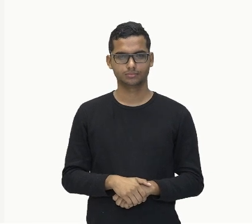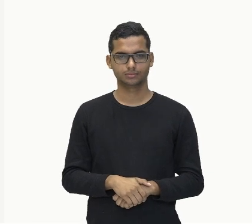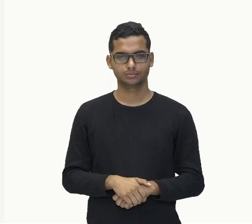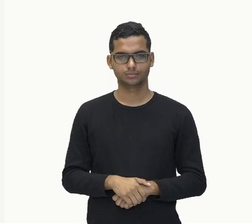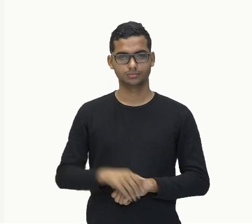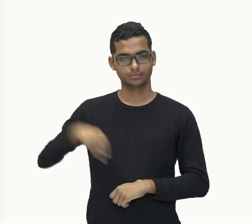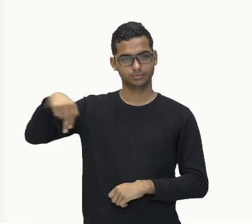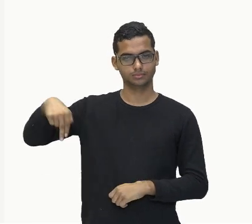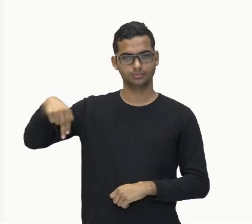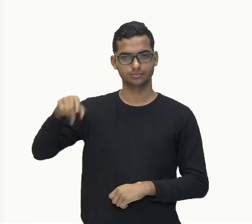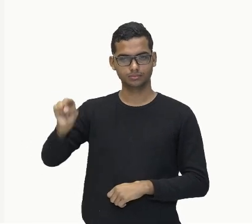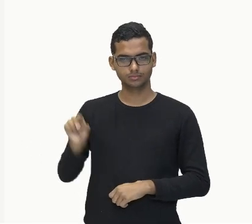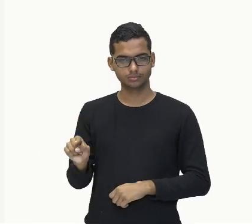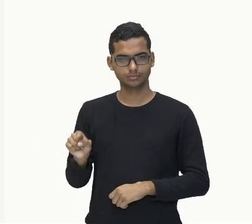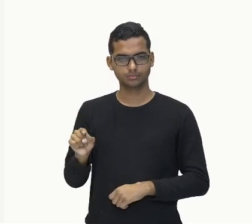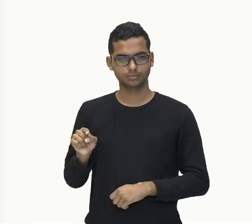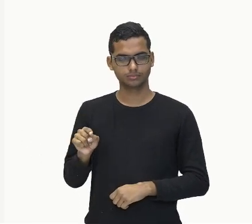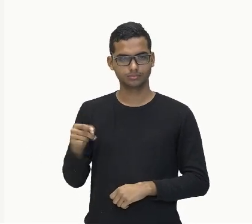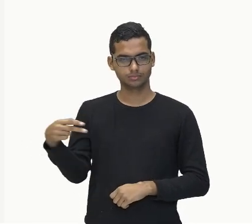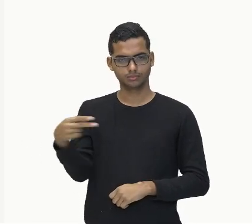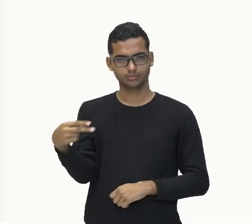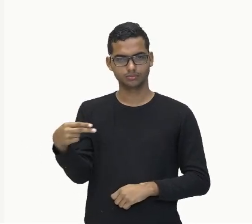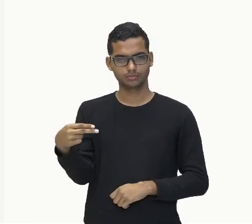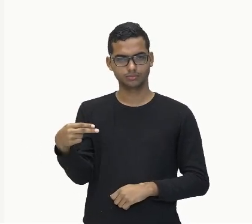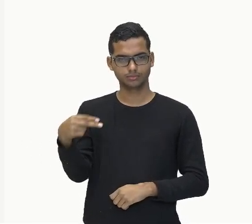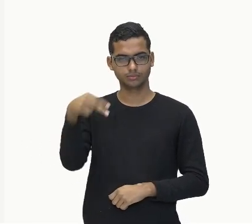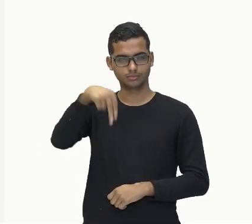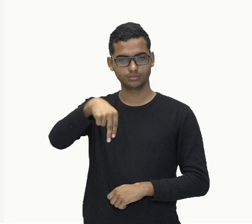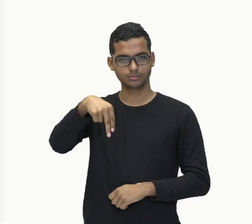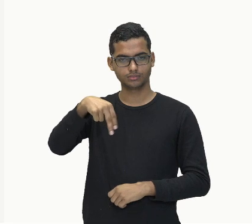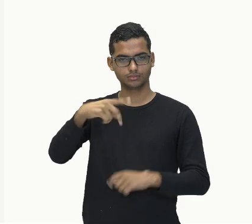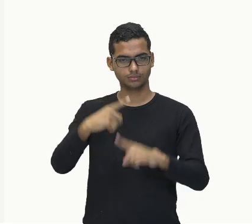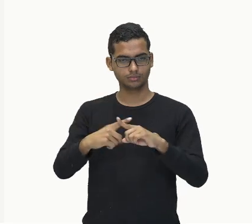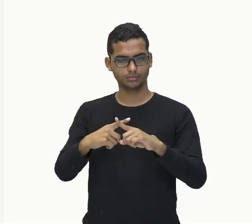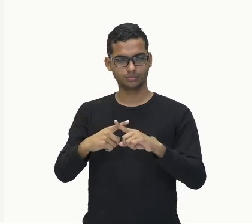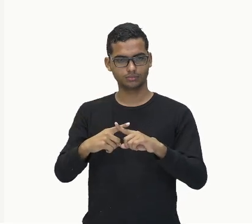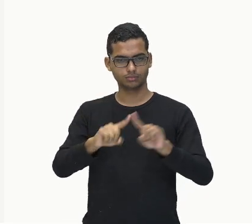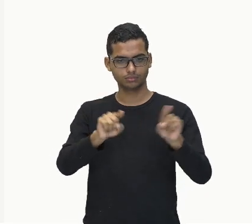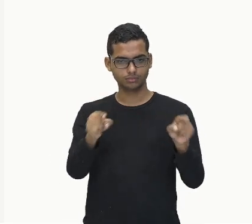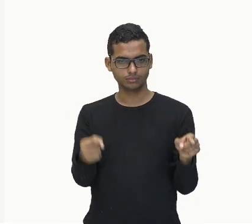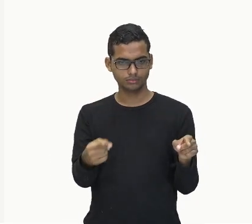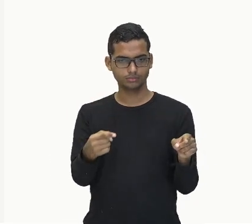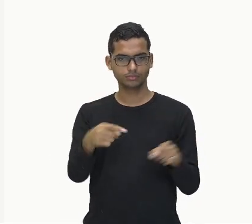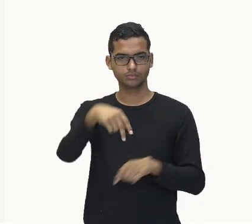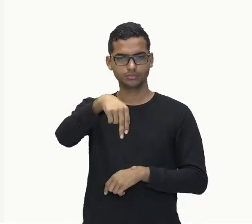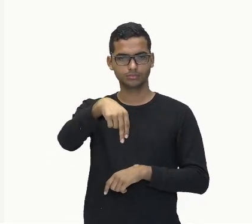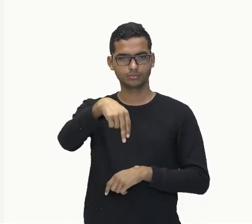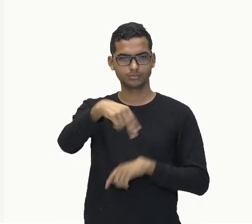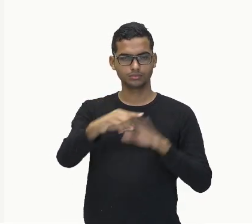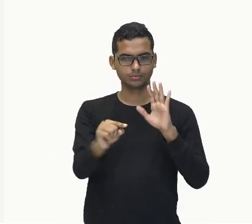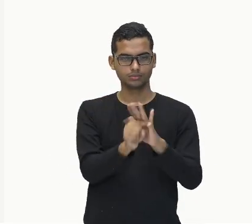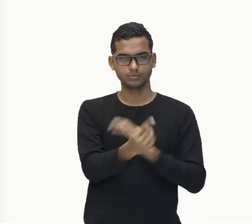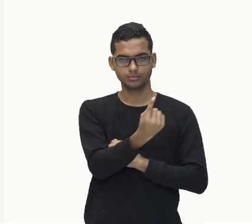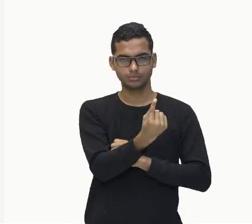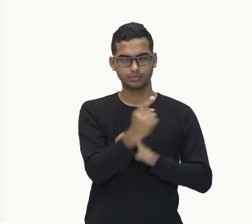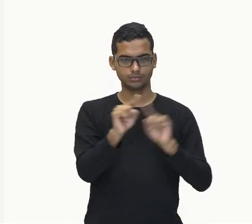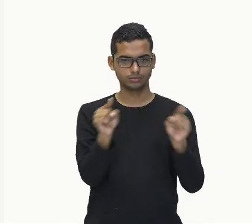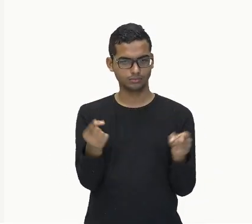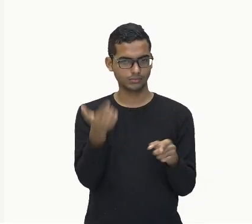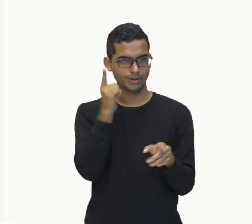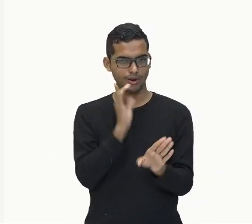ele não é o valor de n multiplicado pelo seu antecessor até chegar no 1? Então, vai